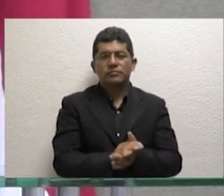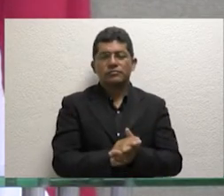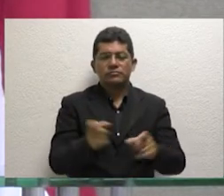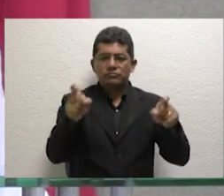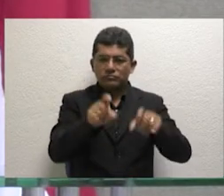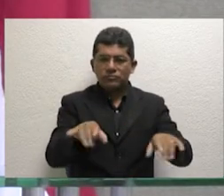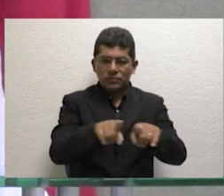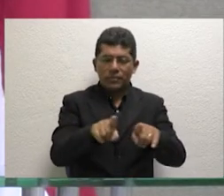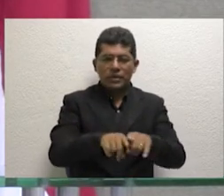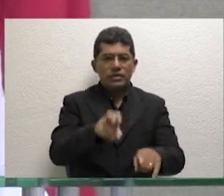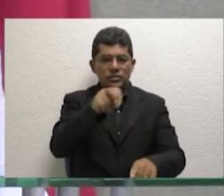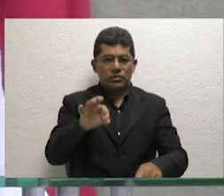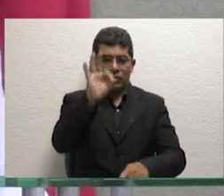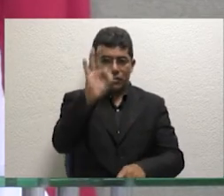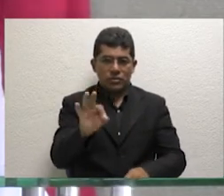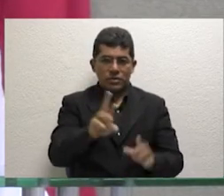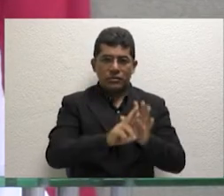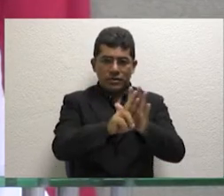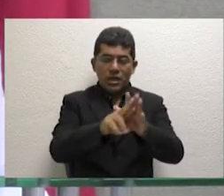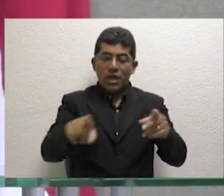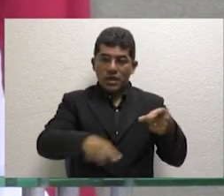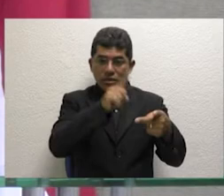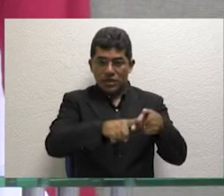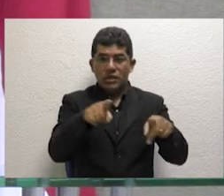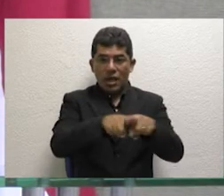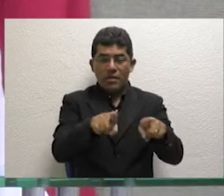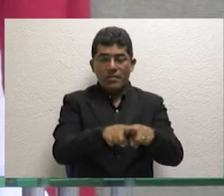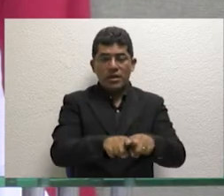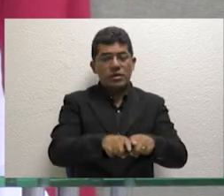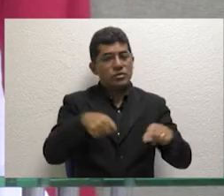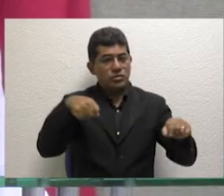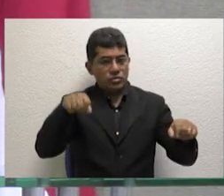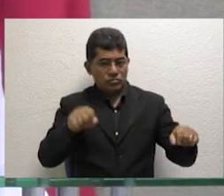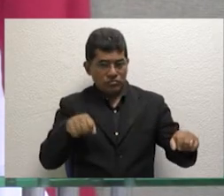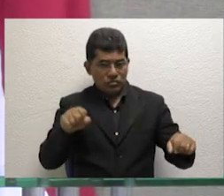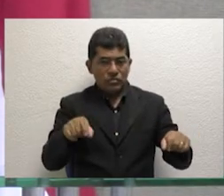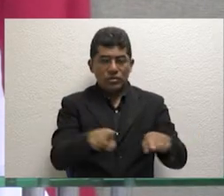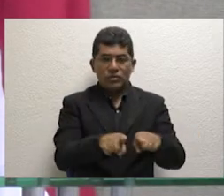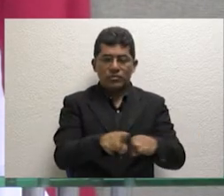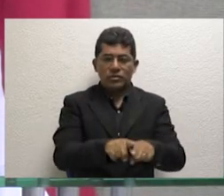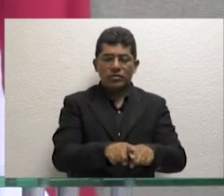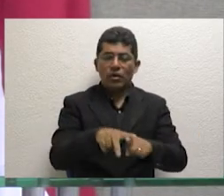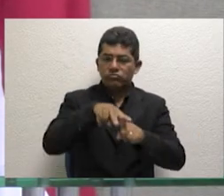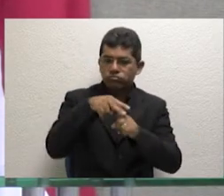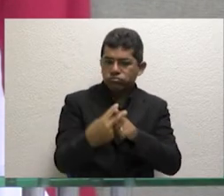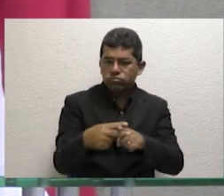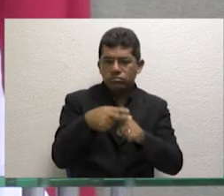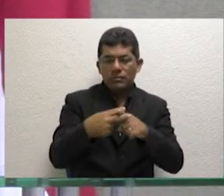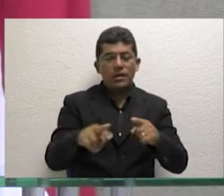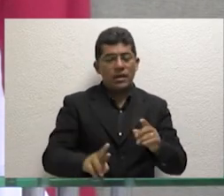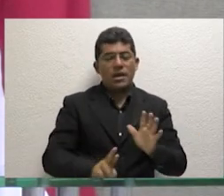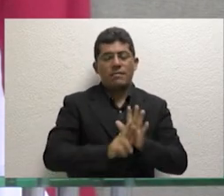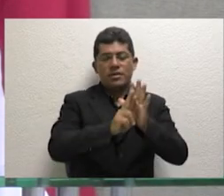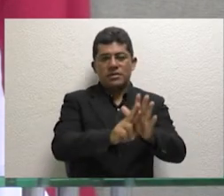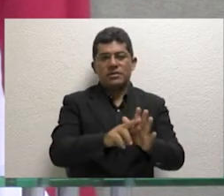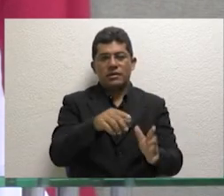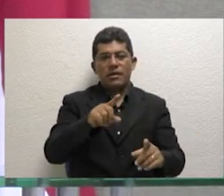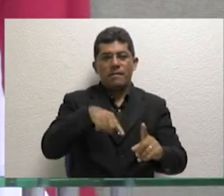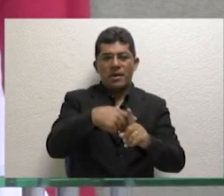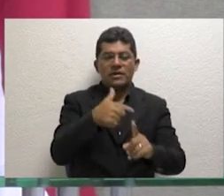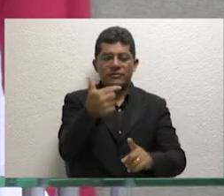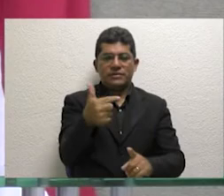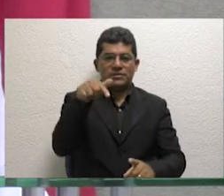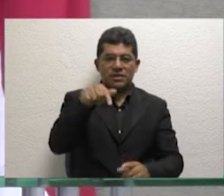e o duas rodas que se somado ao polo mecânico representam mais 27 ou seja